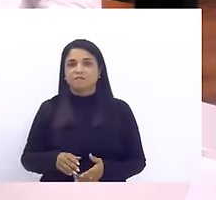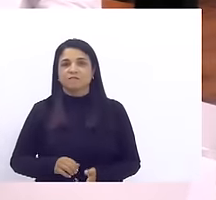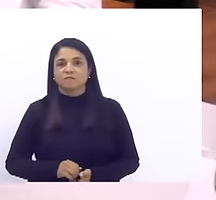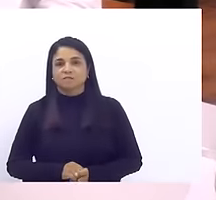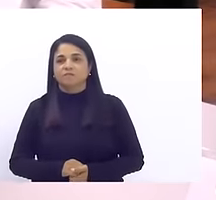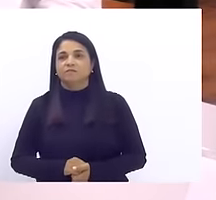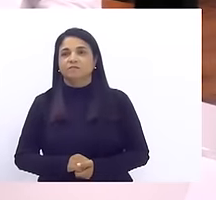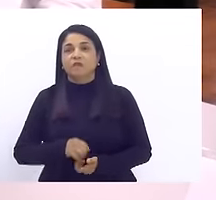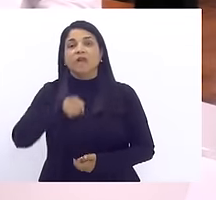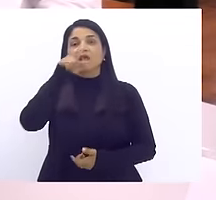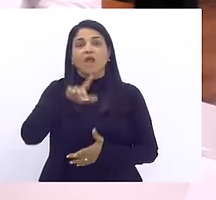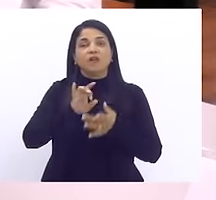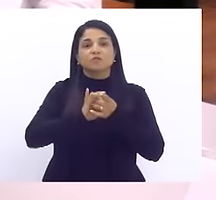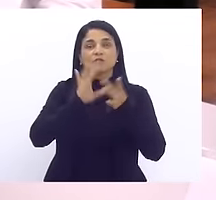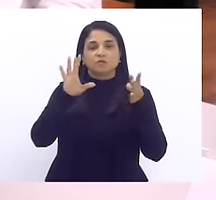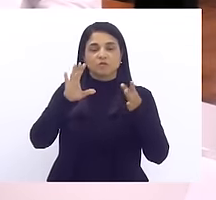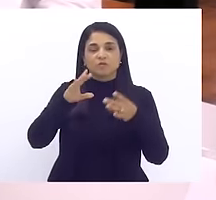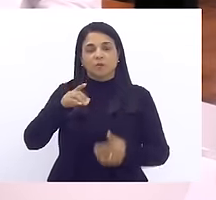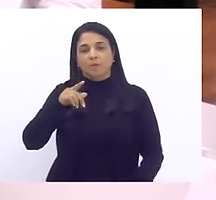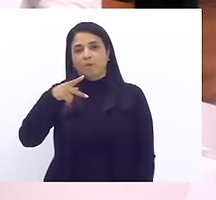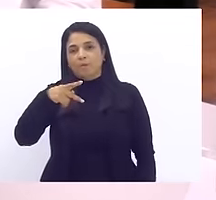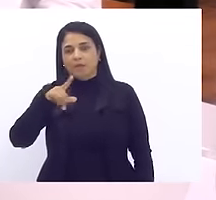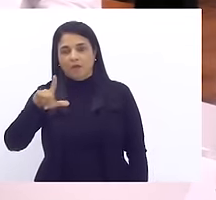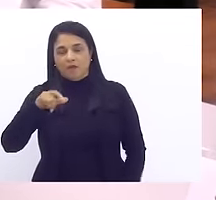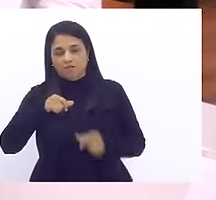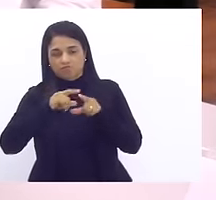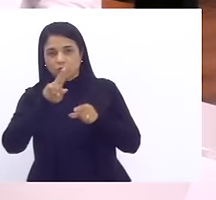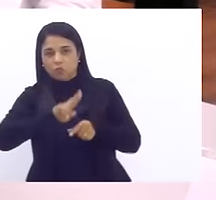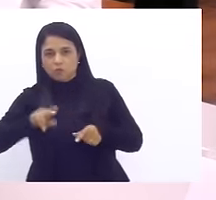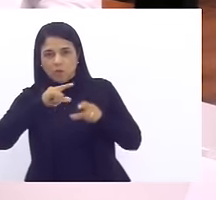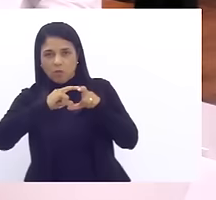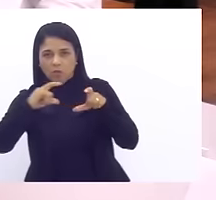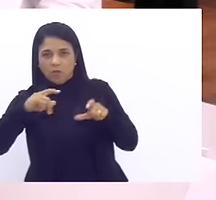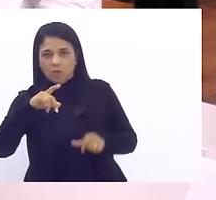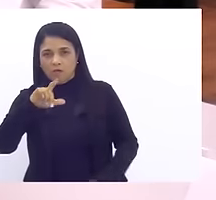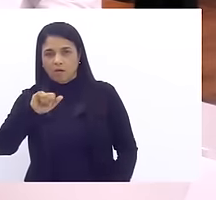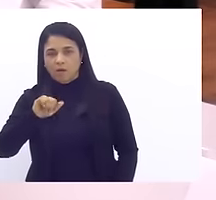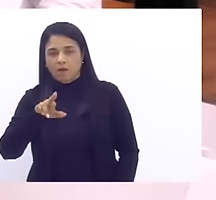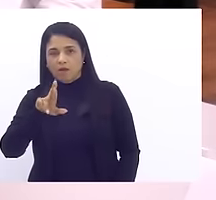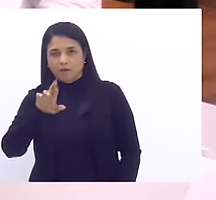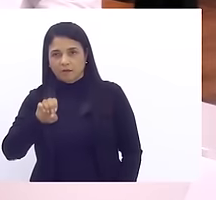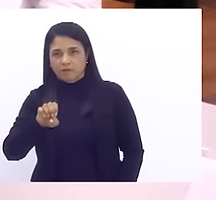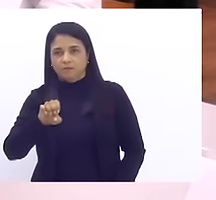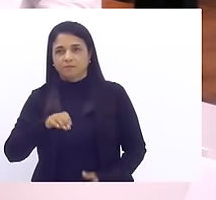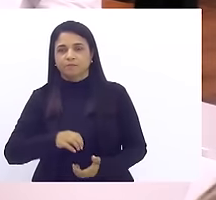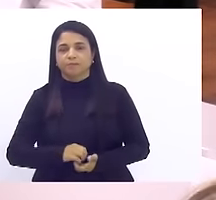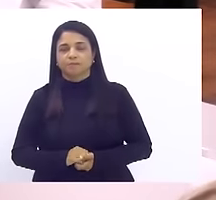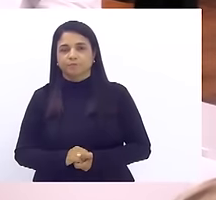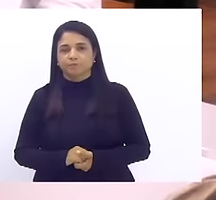quem é autorizou a pele usar os lábios do deto para lacrar os veículos rebocados nas operações